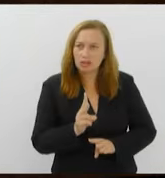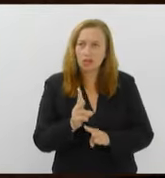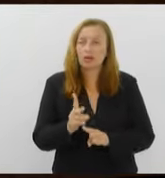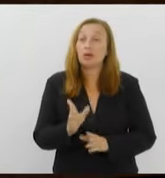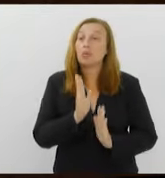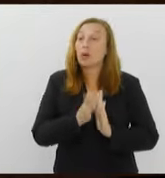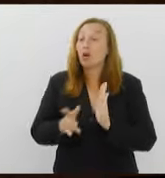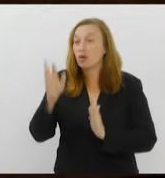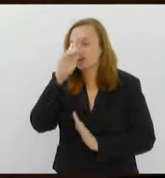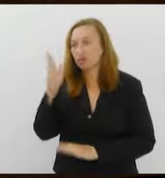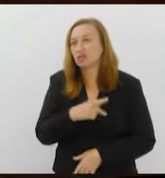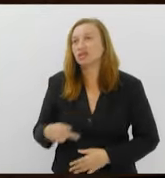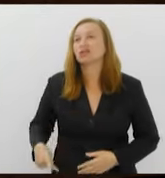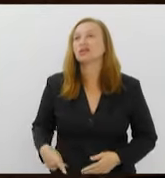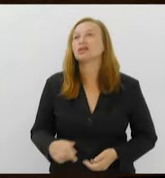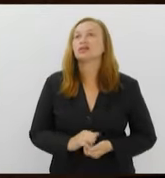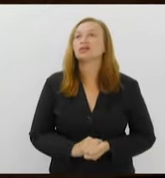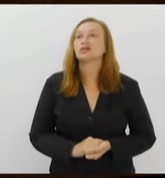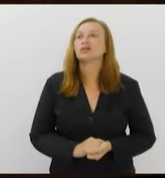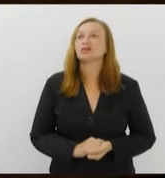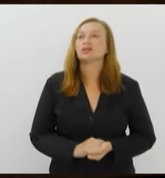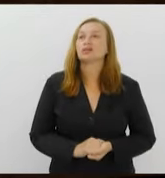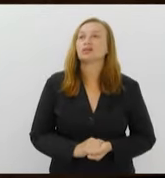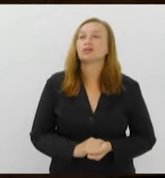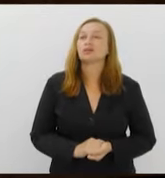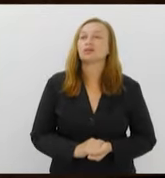pela ordem, senhor presidente. Por favor. É que